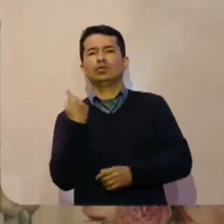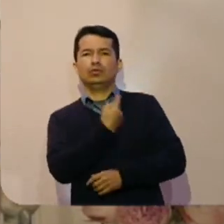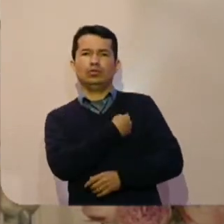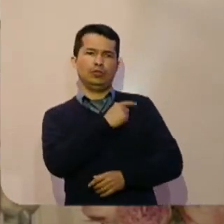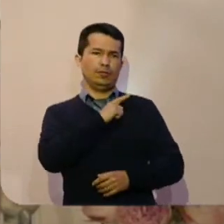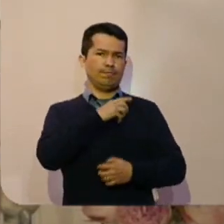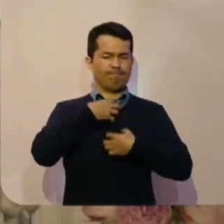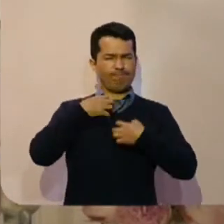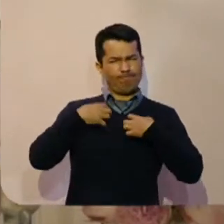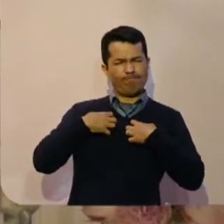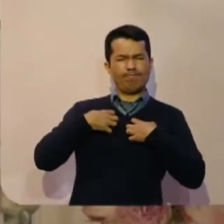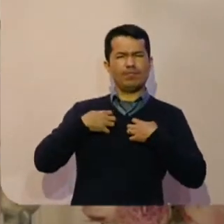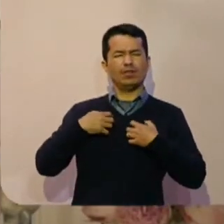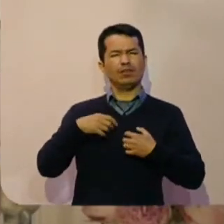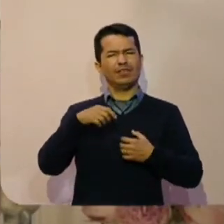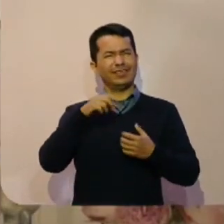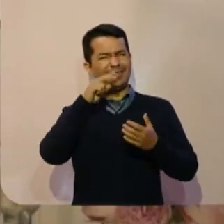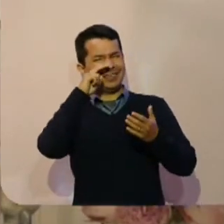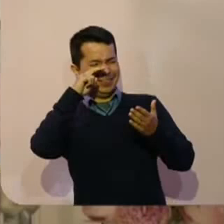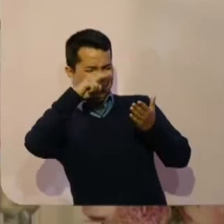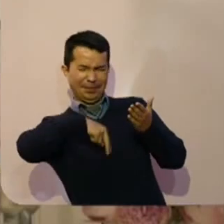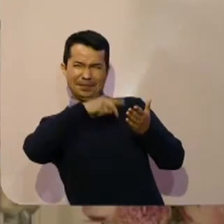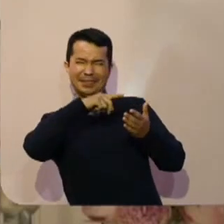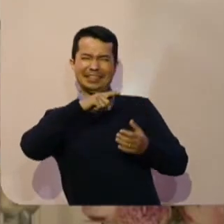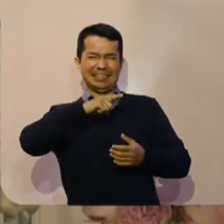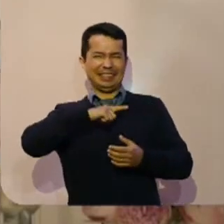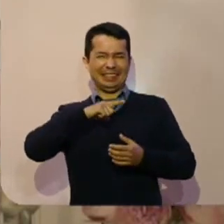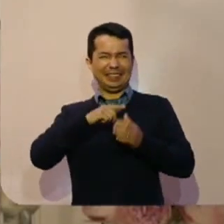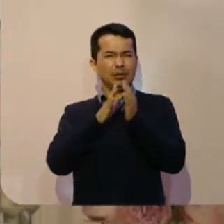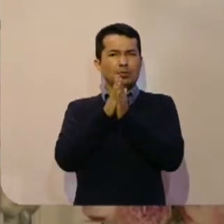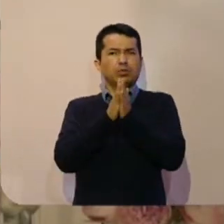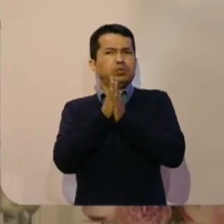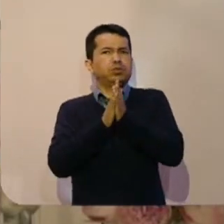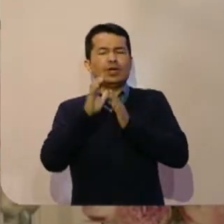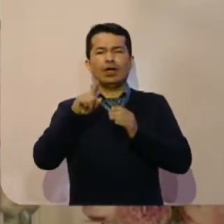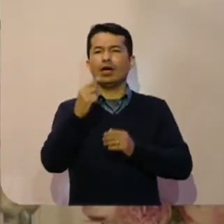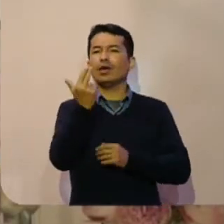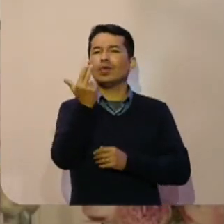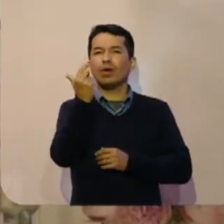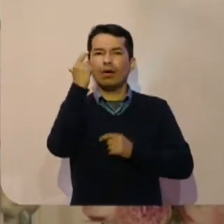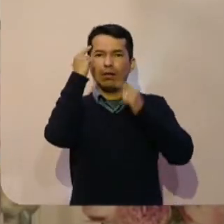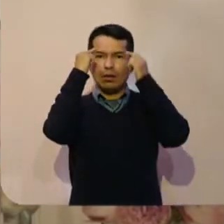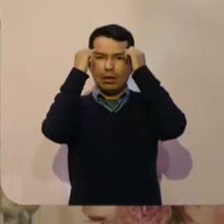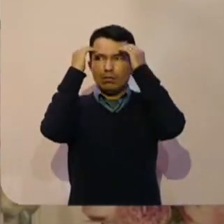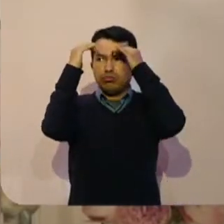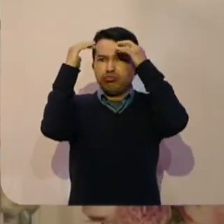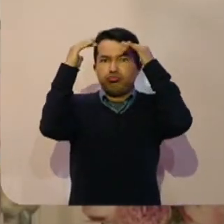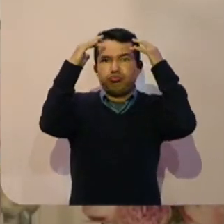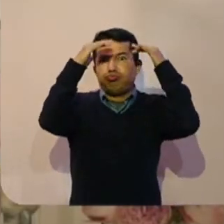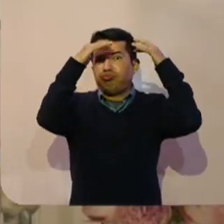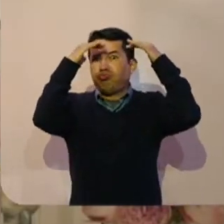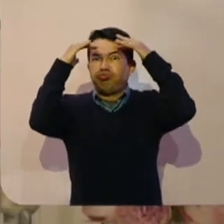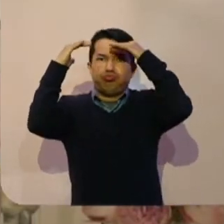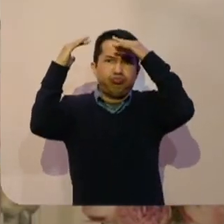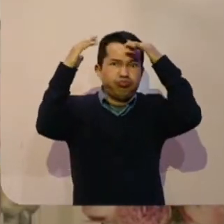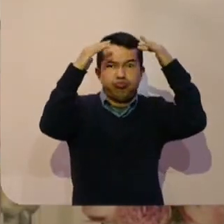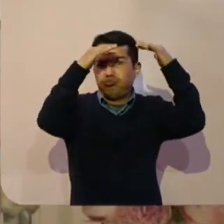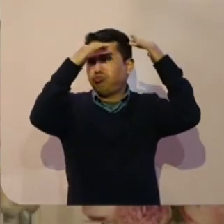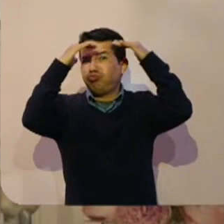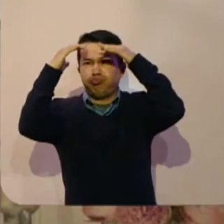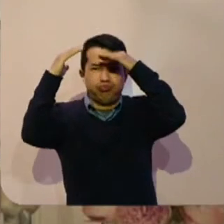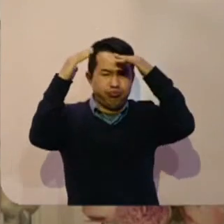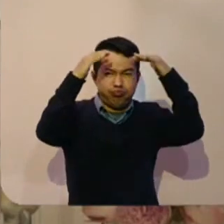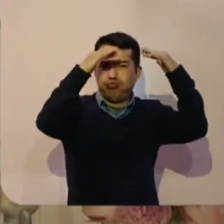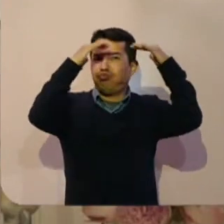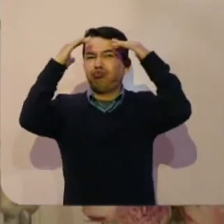ansiedade como uma agitação interior, um sentimento de inquietação dentro da alma. E por isso